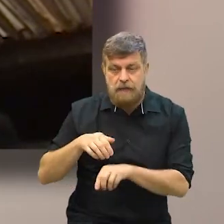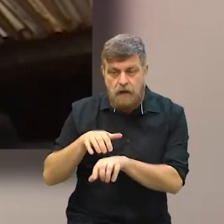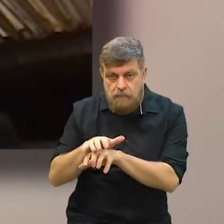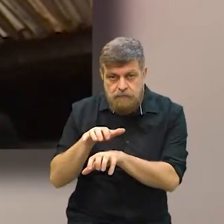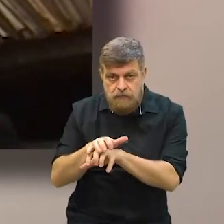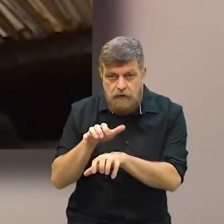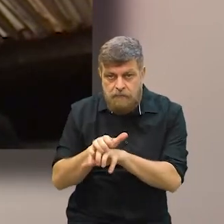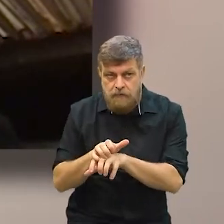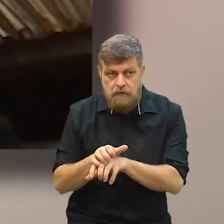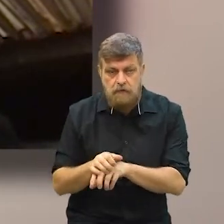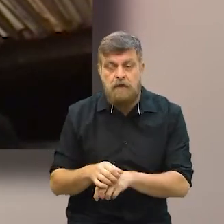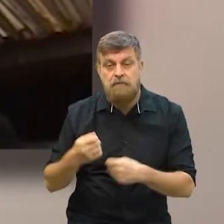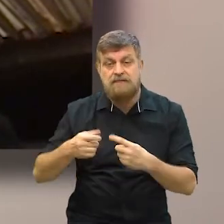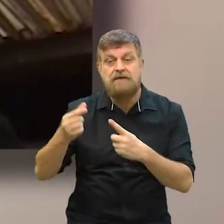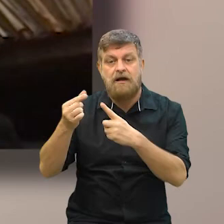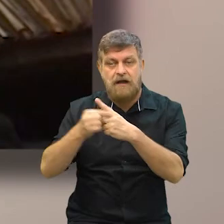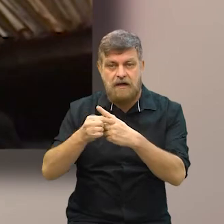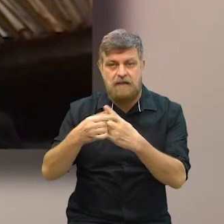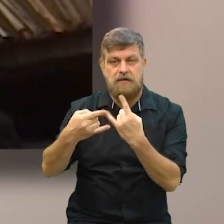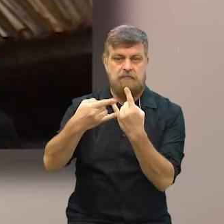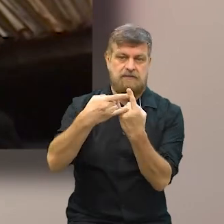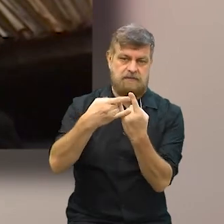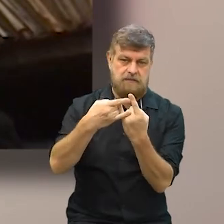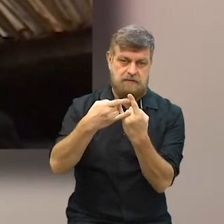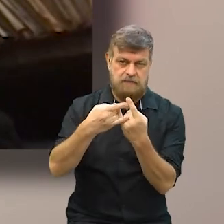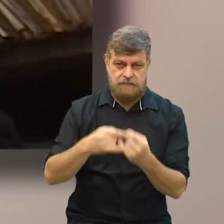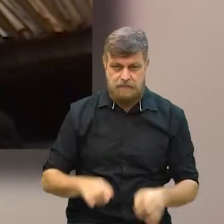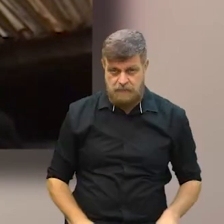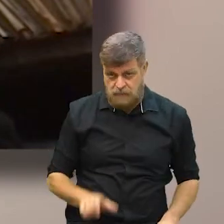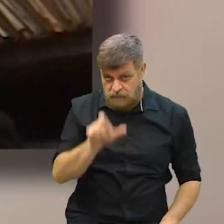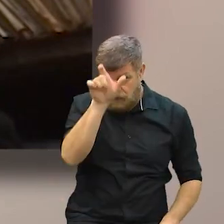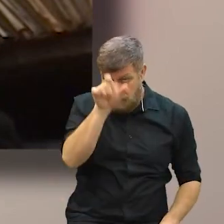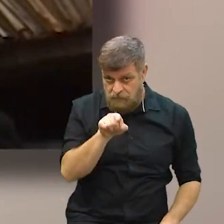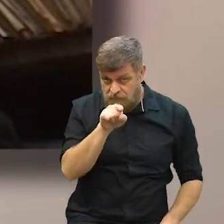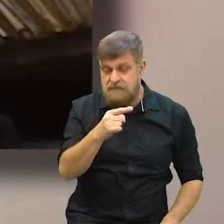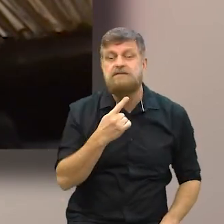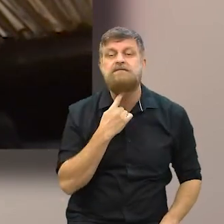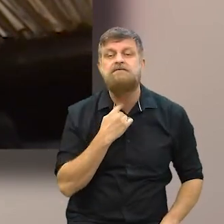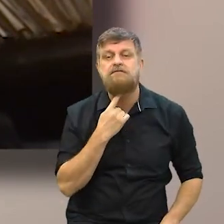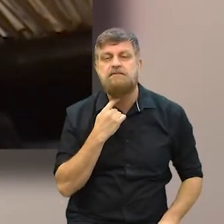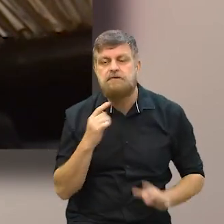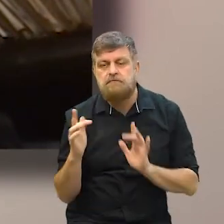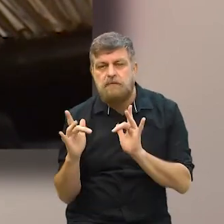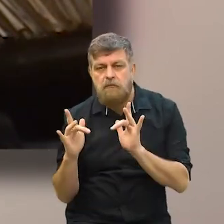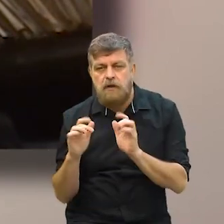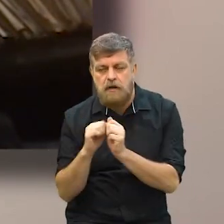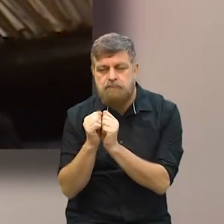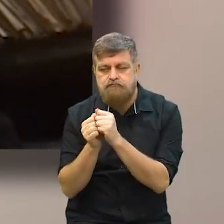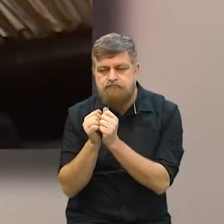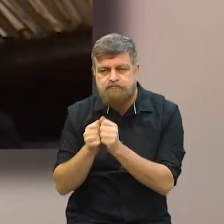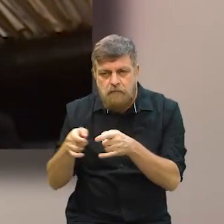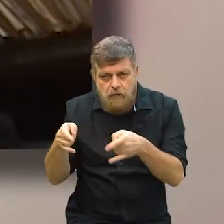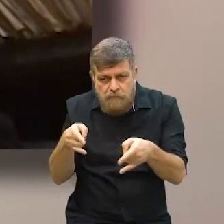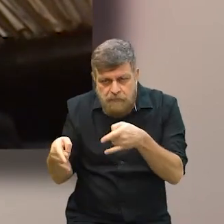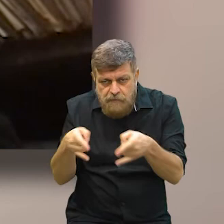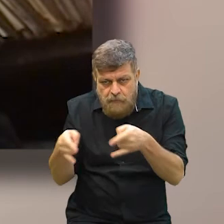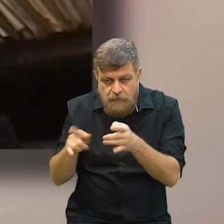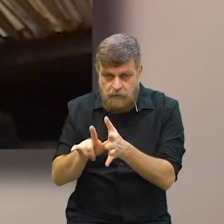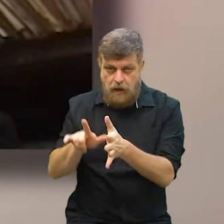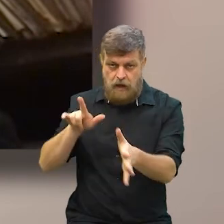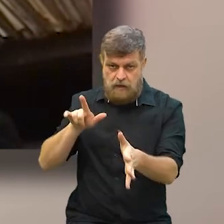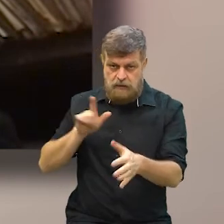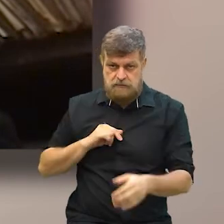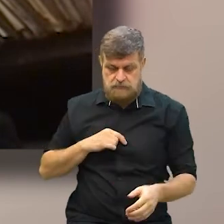sexo desprotegido com você. Se você vai estabelecer uma nova relação, antes de mais